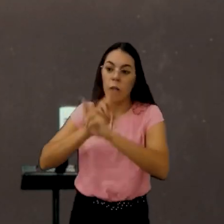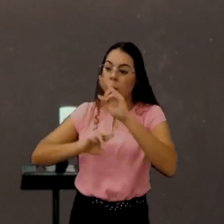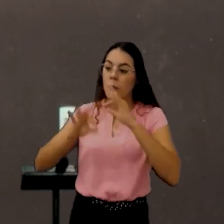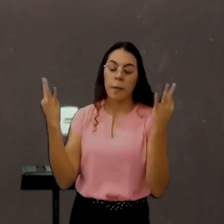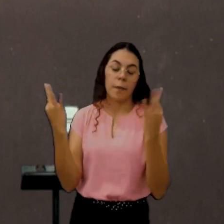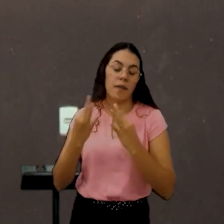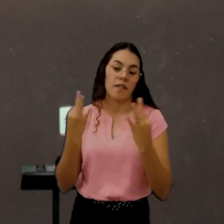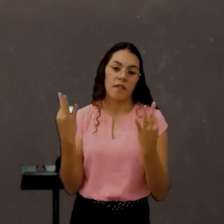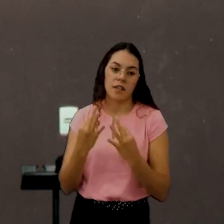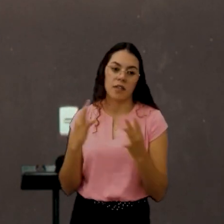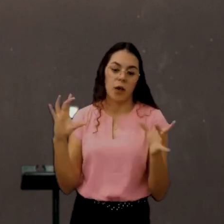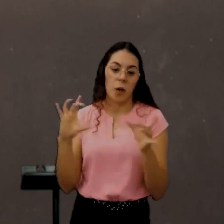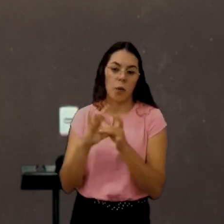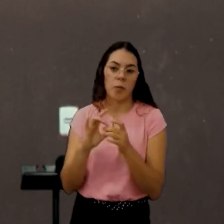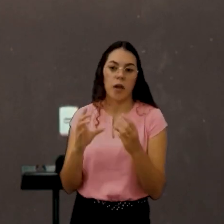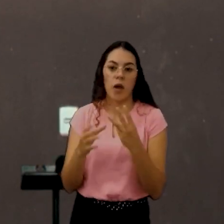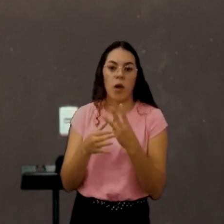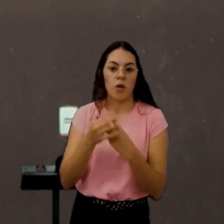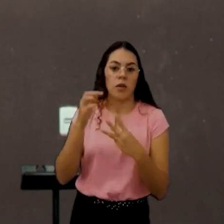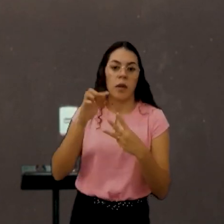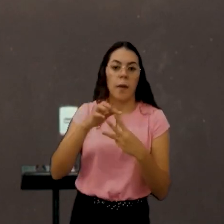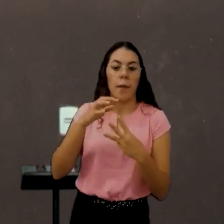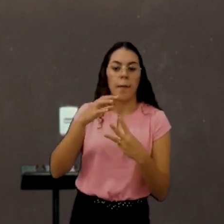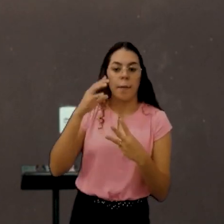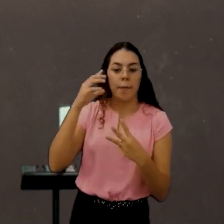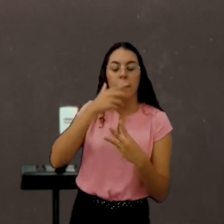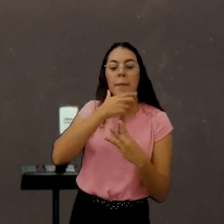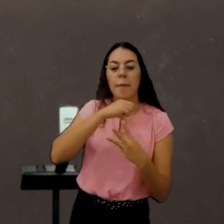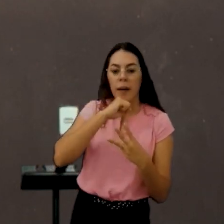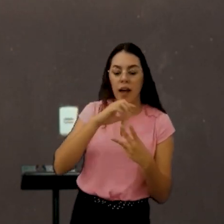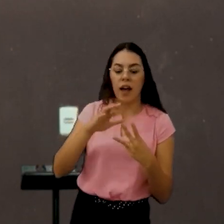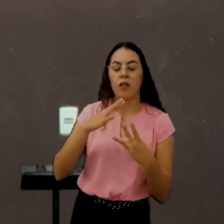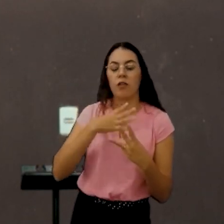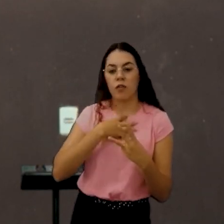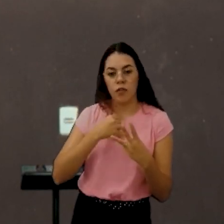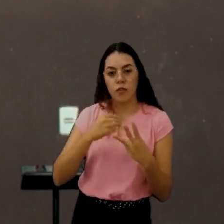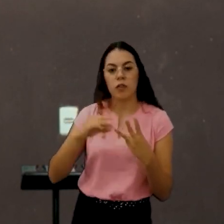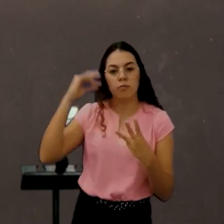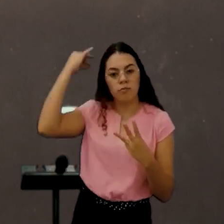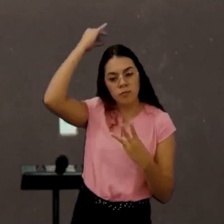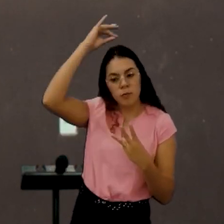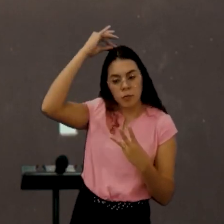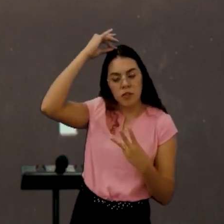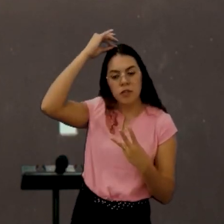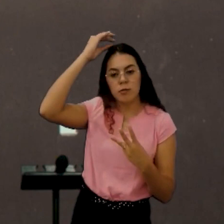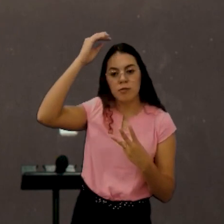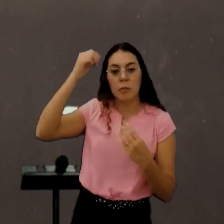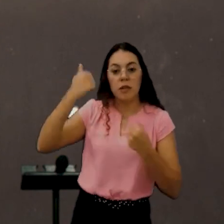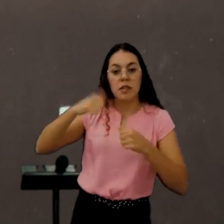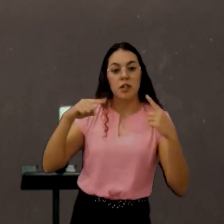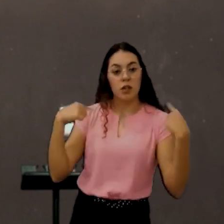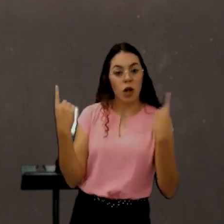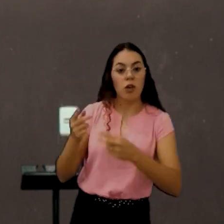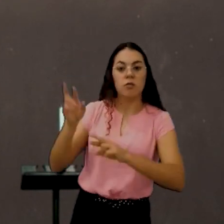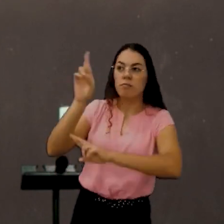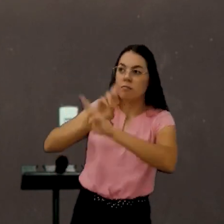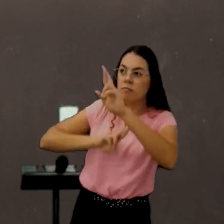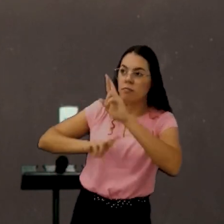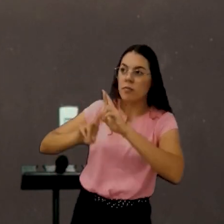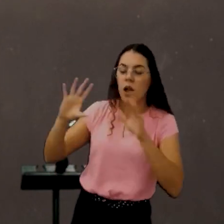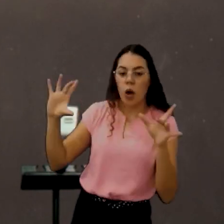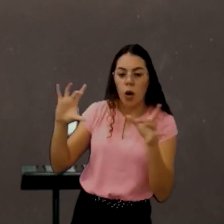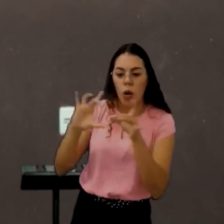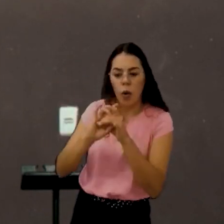entre o Pai, o Filho e o Espírito é o que Cristo requer que eu e você tenhamos. Comunhão profunda